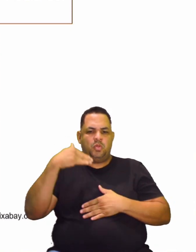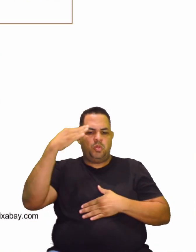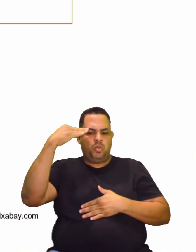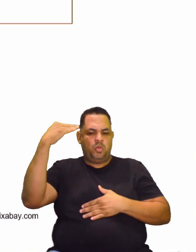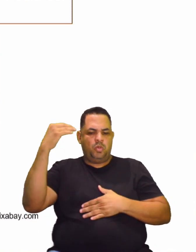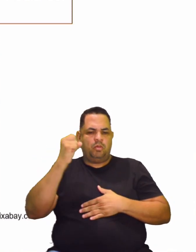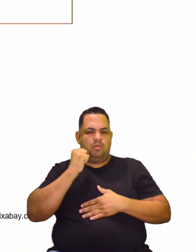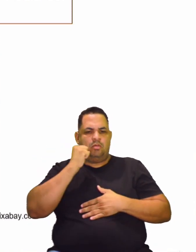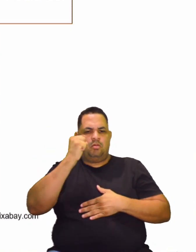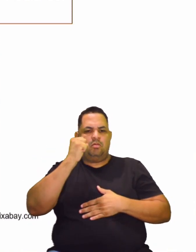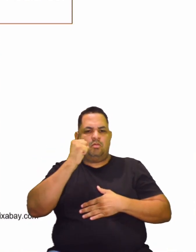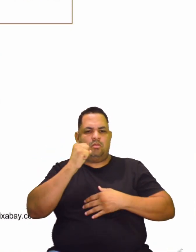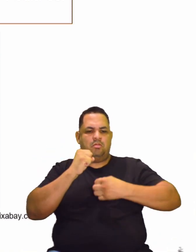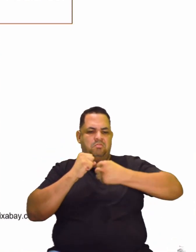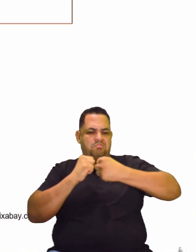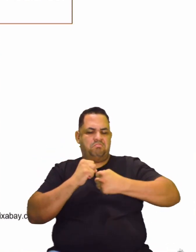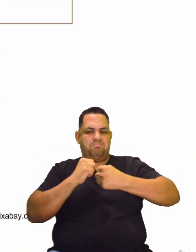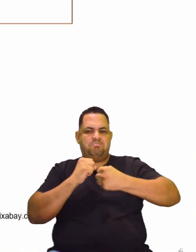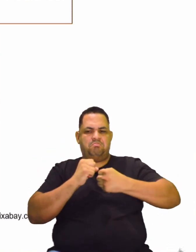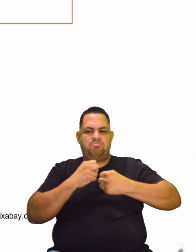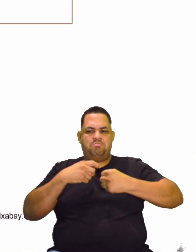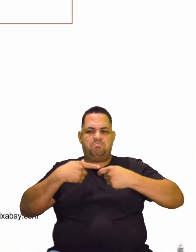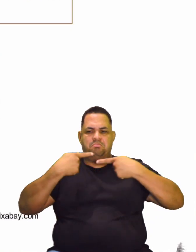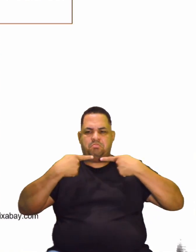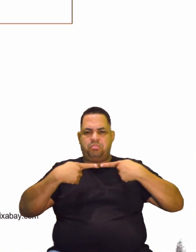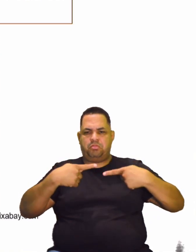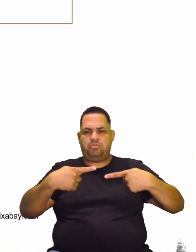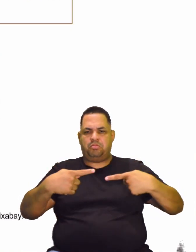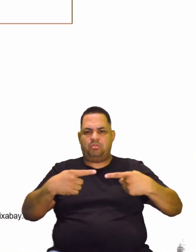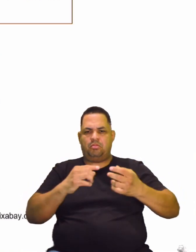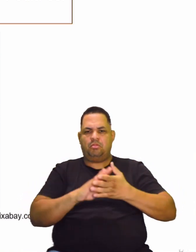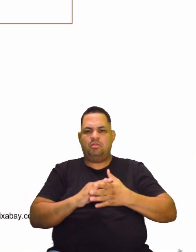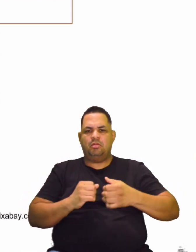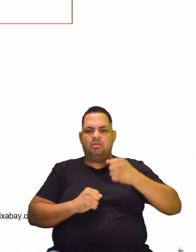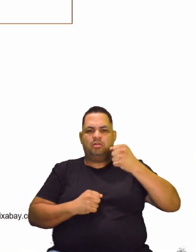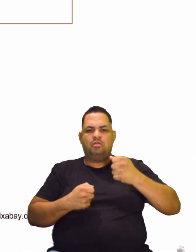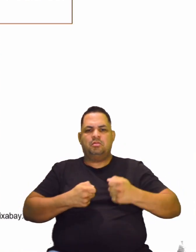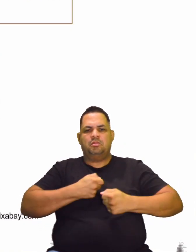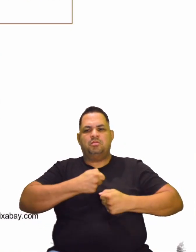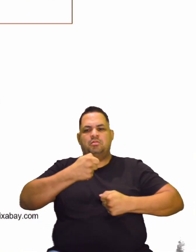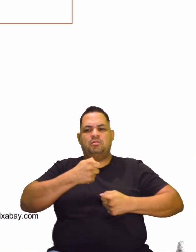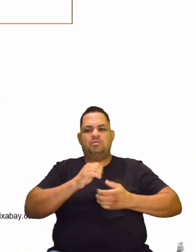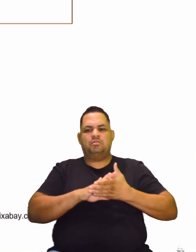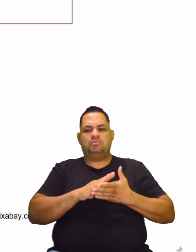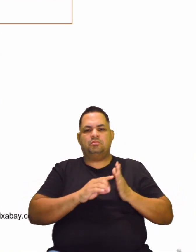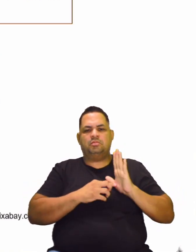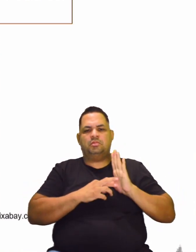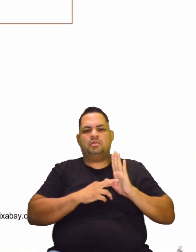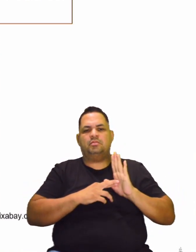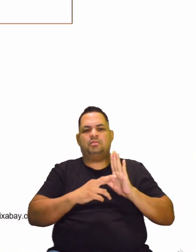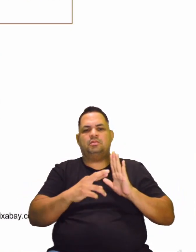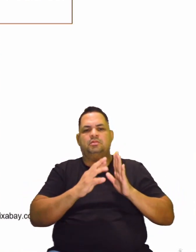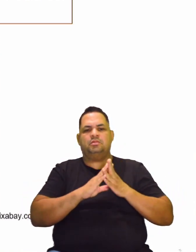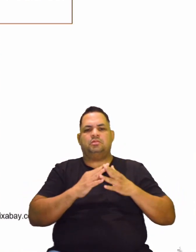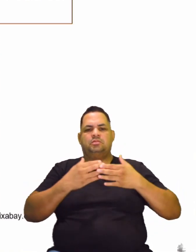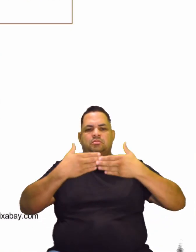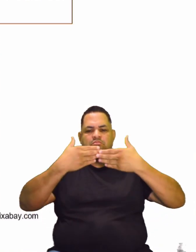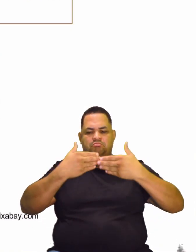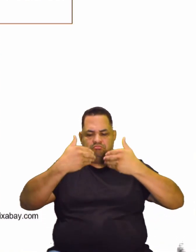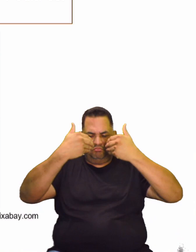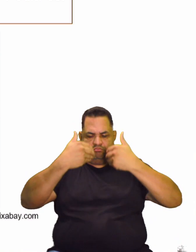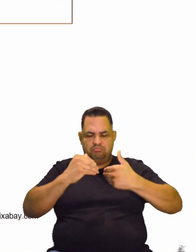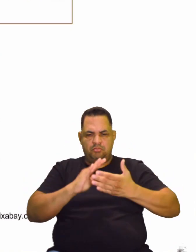Aqui com um escudo, com espada na mão. Provavelmente representação de soldados